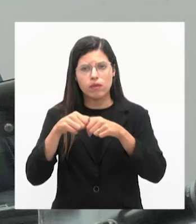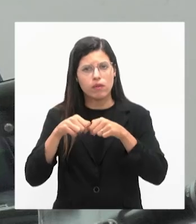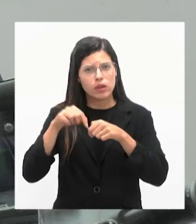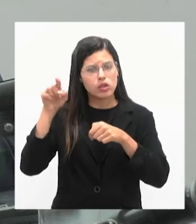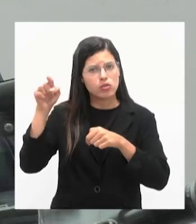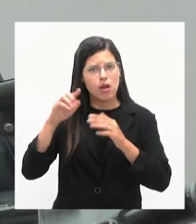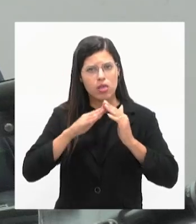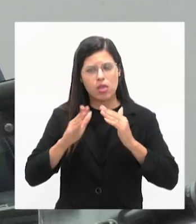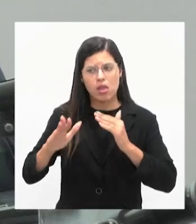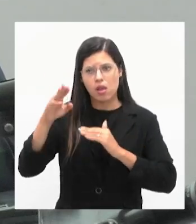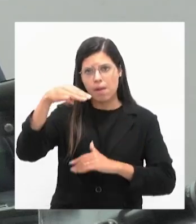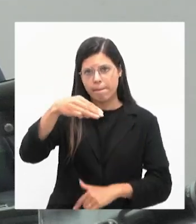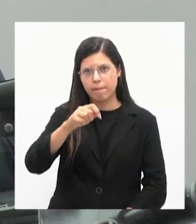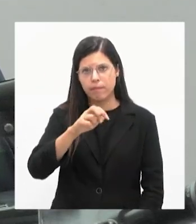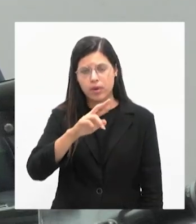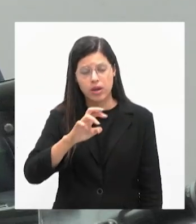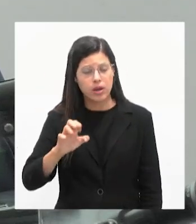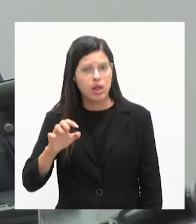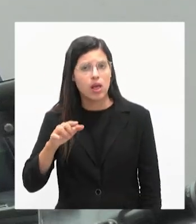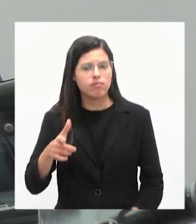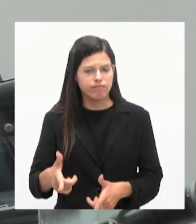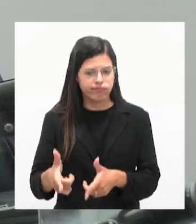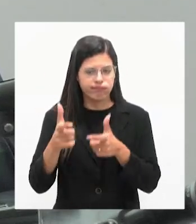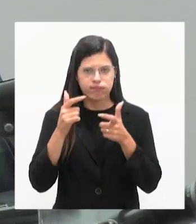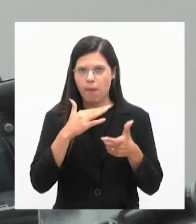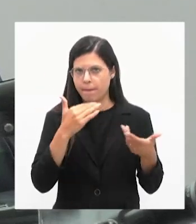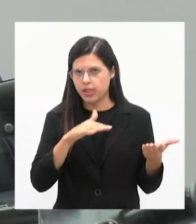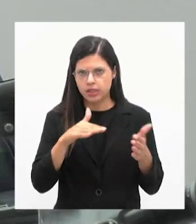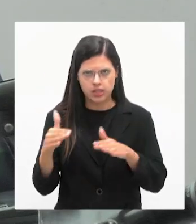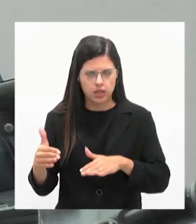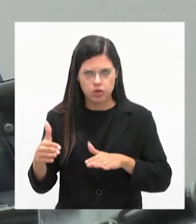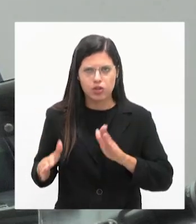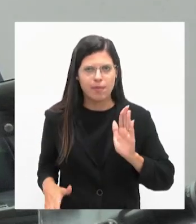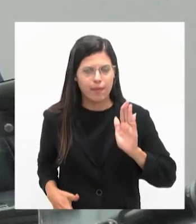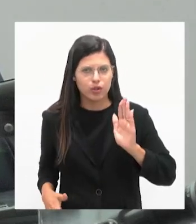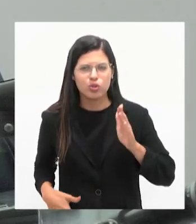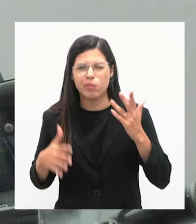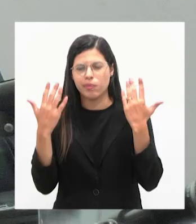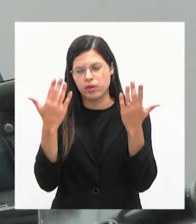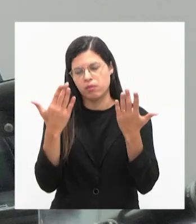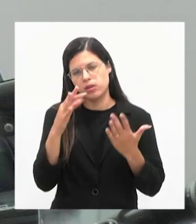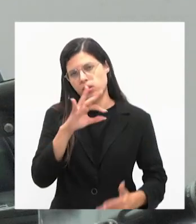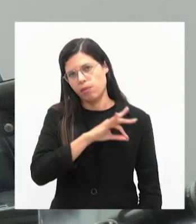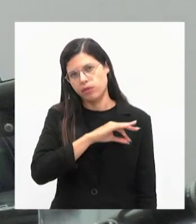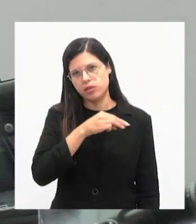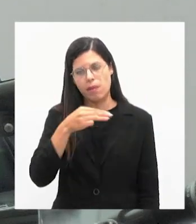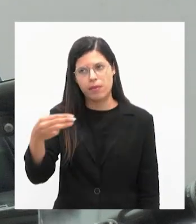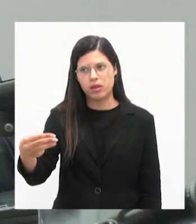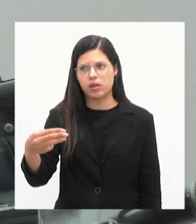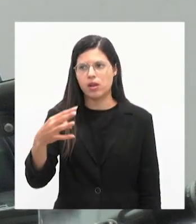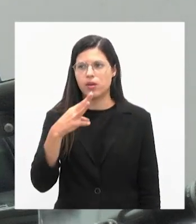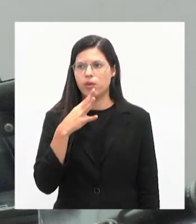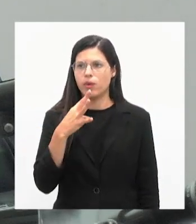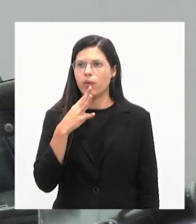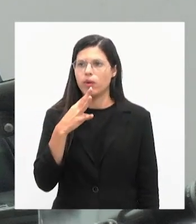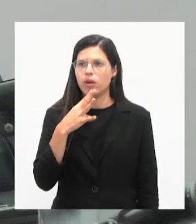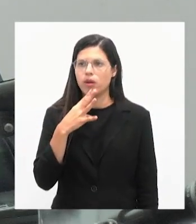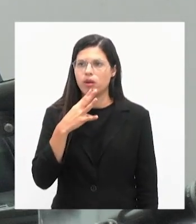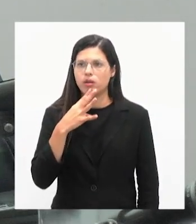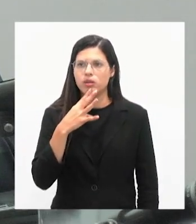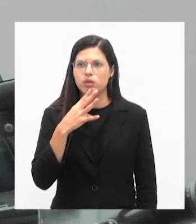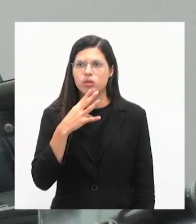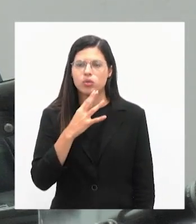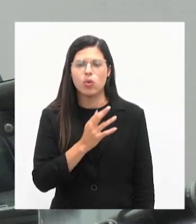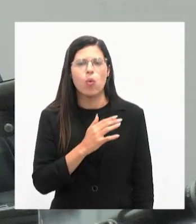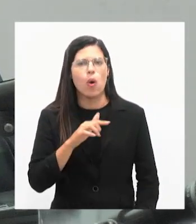extirpando do nosso convívio esse vagabundo. Então, parabenizar a Polícia Militar. Eu conheço a conduta do comando da Polícia Militar, do